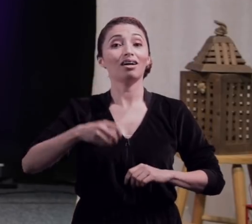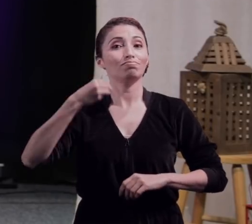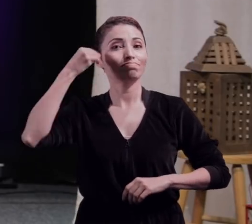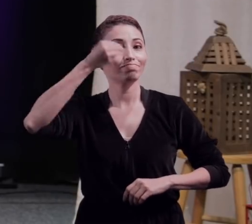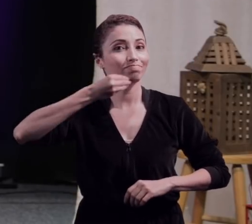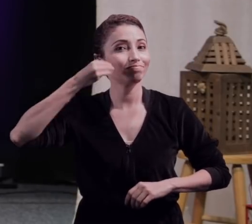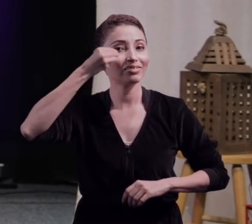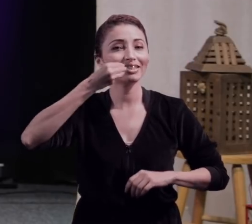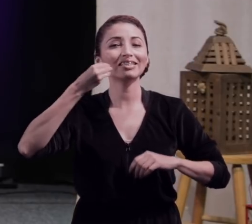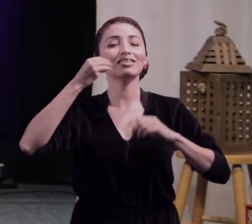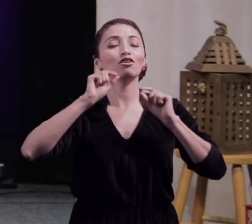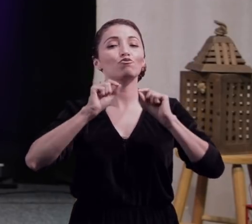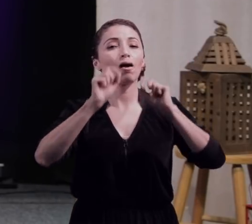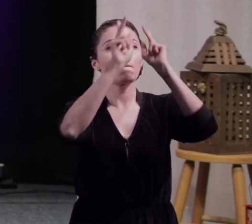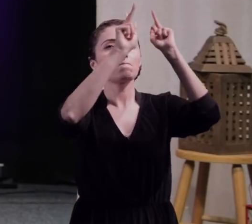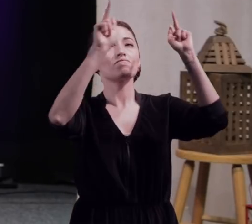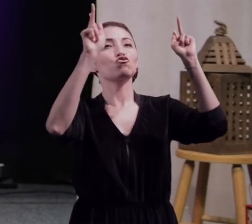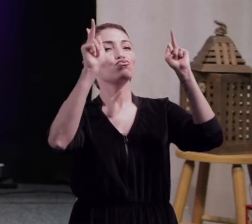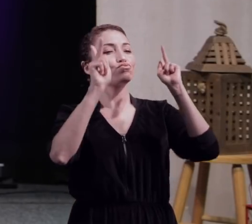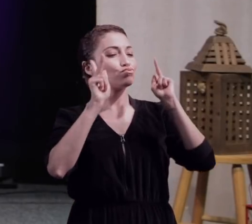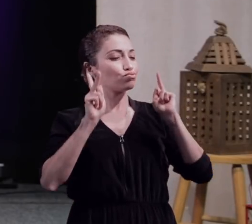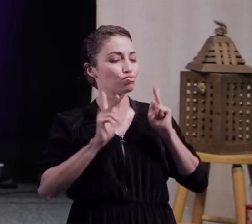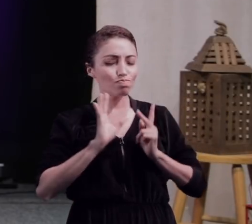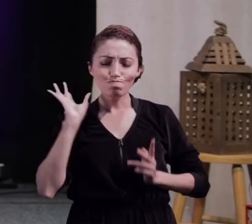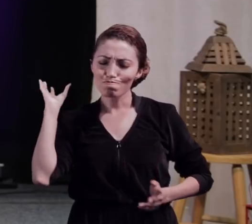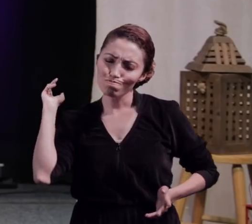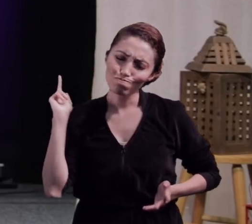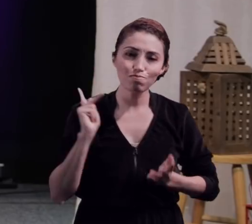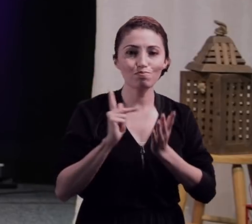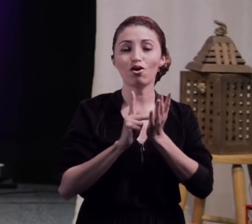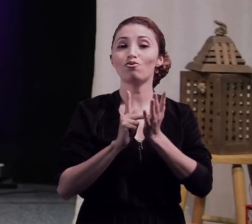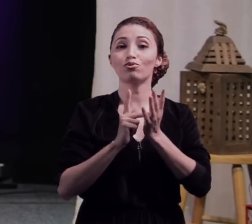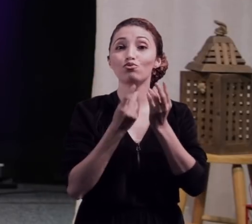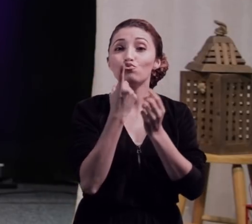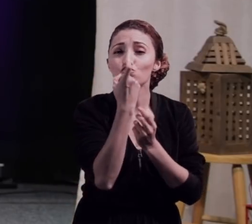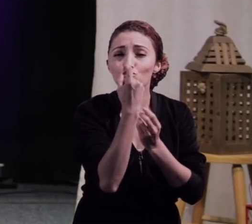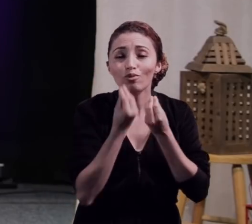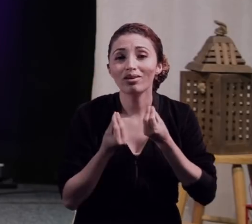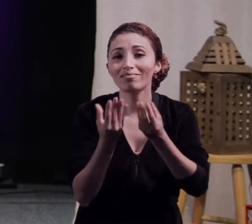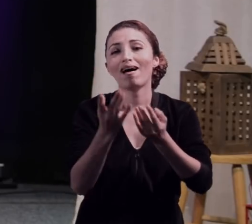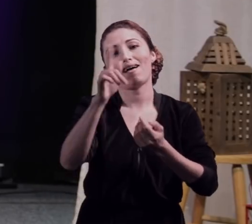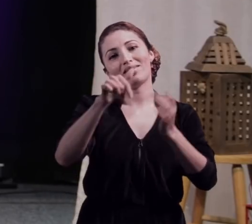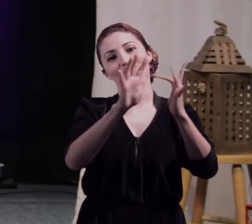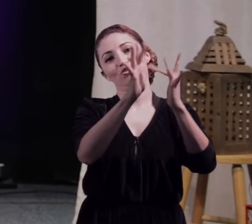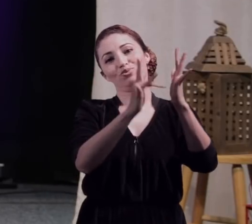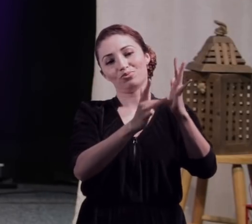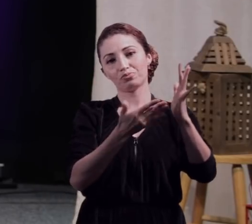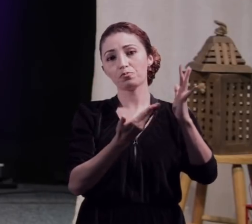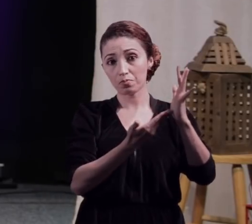vai experimentar a verdadeira paz que você só pode encontrar em